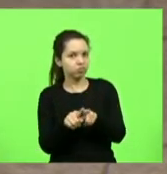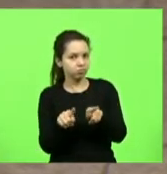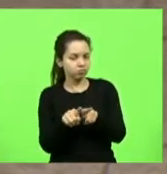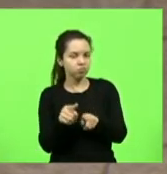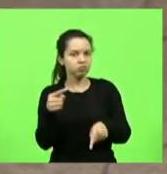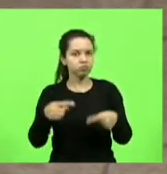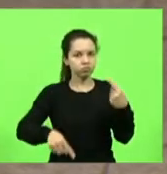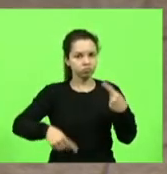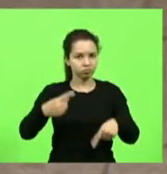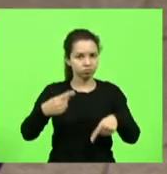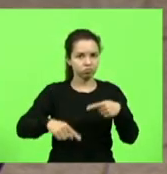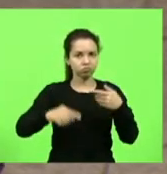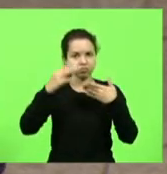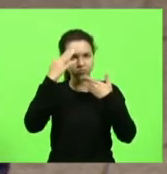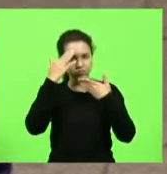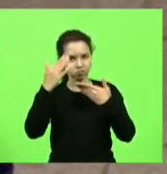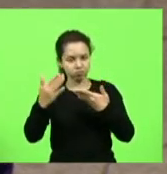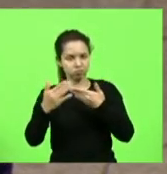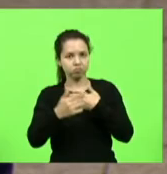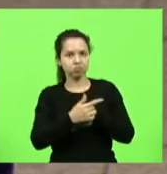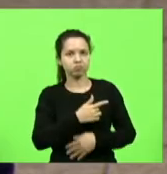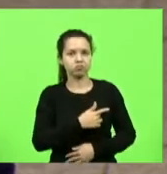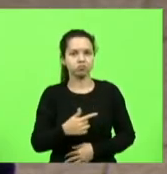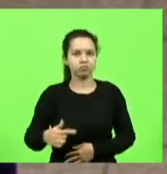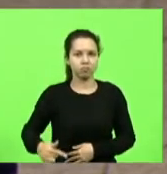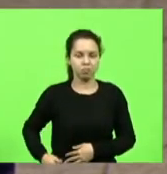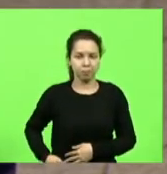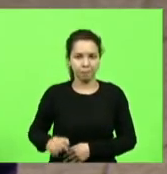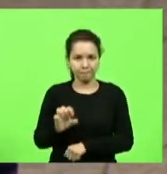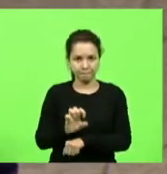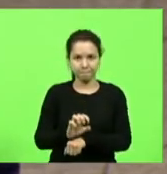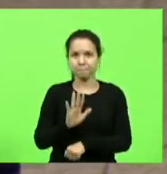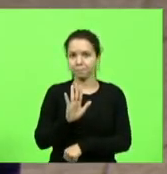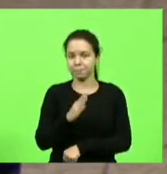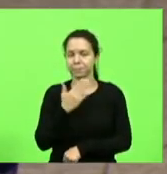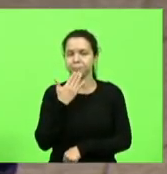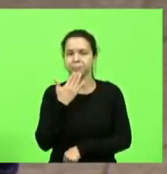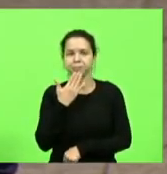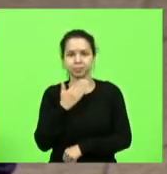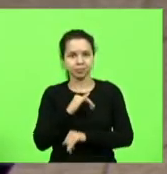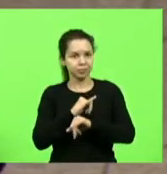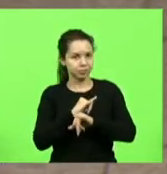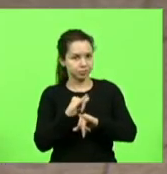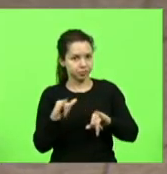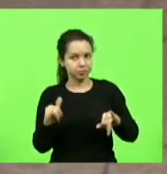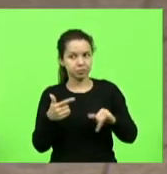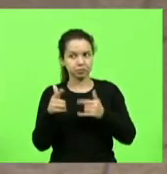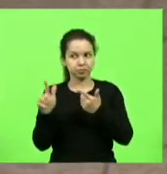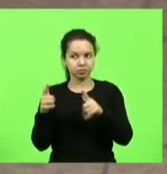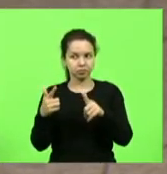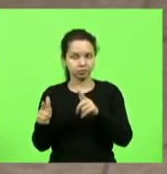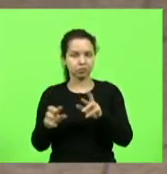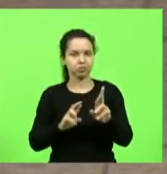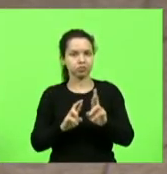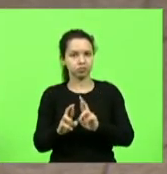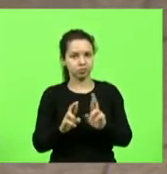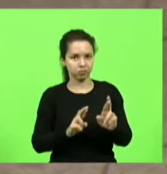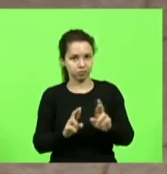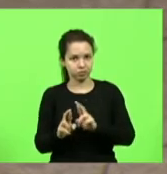E agradece ao governo do Estado, mas pede e alerta para que outras rodovias, aqui eu vou citar